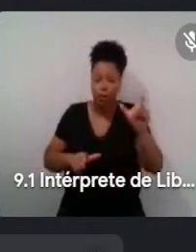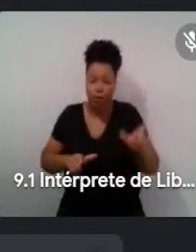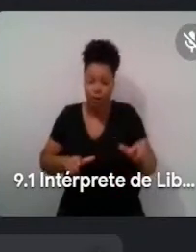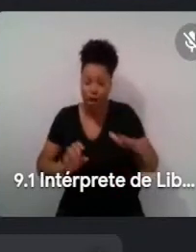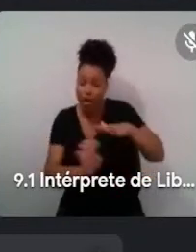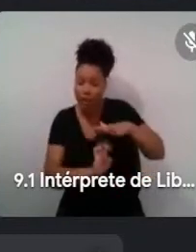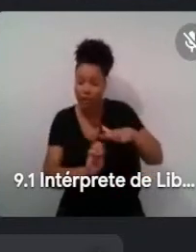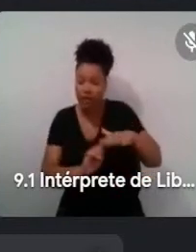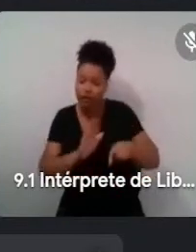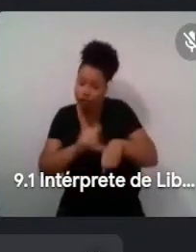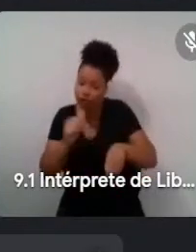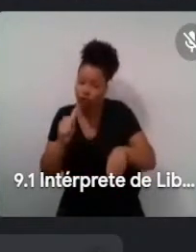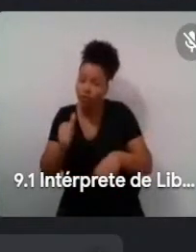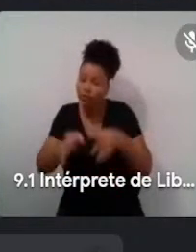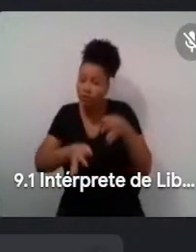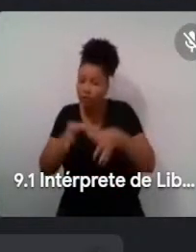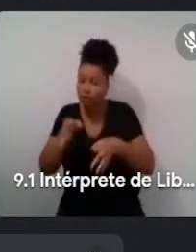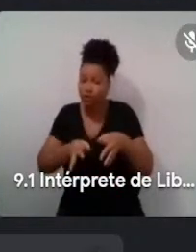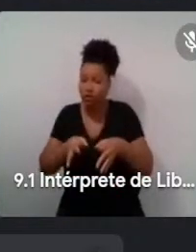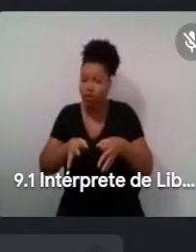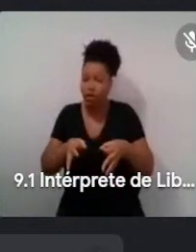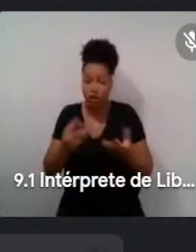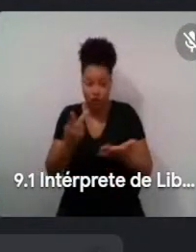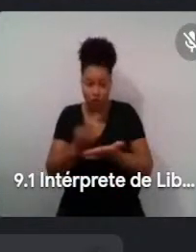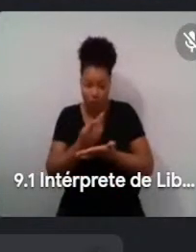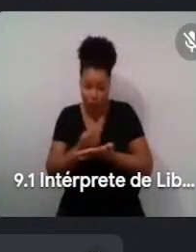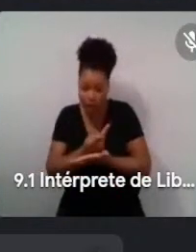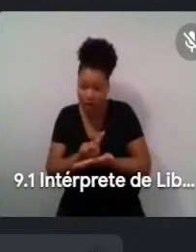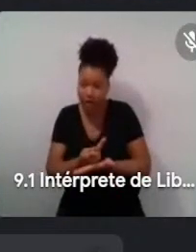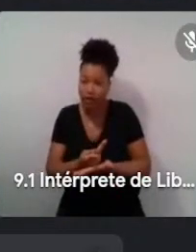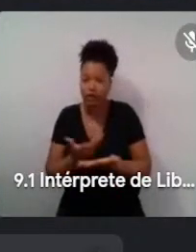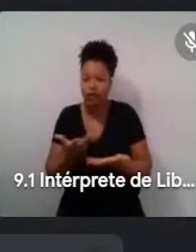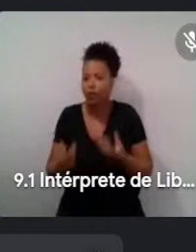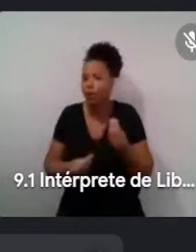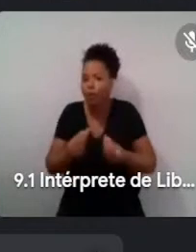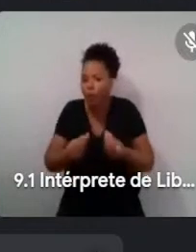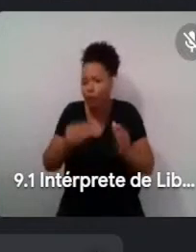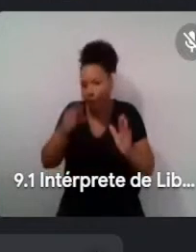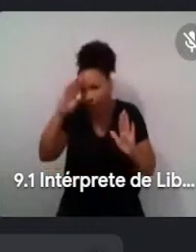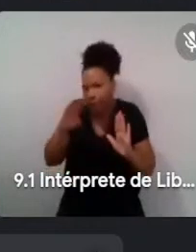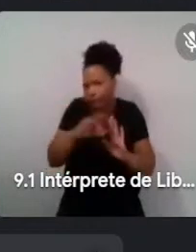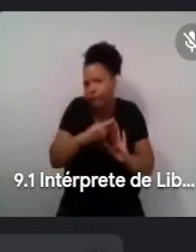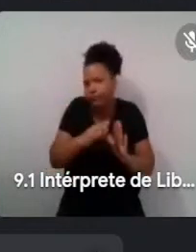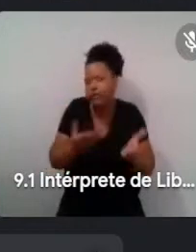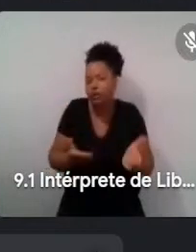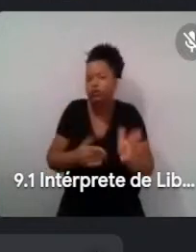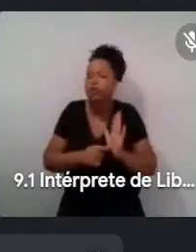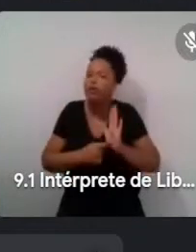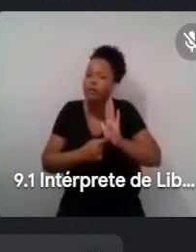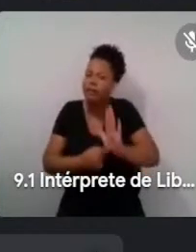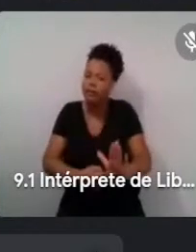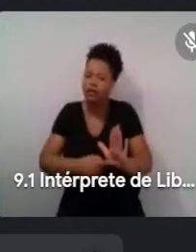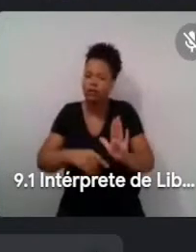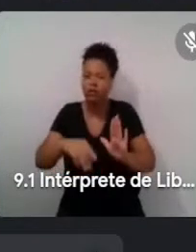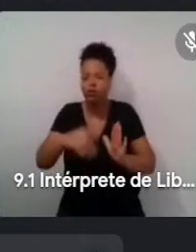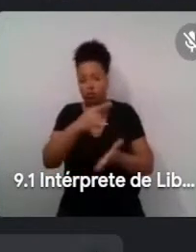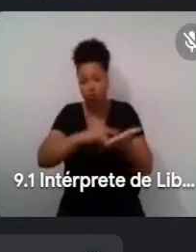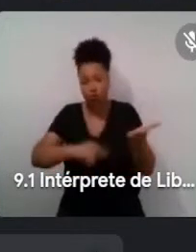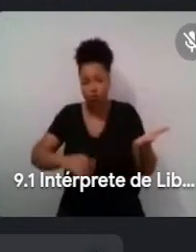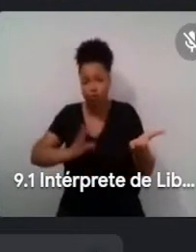da suposta descumprimento da decisão judicial, não teria como ela cumprir. Isso aí ficou bem demonstrado nos autos, então eu peço